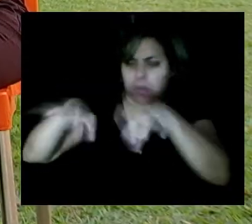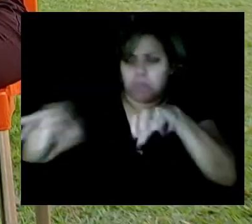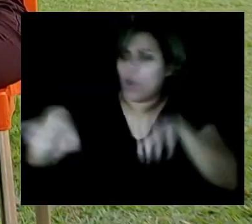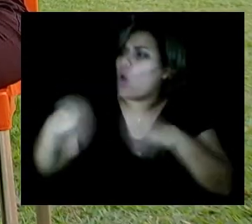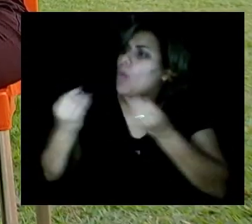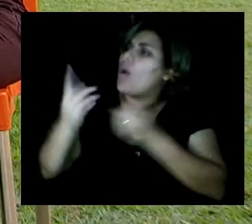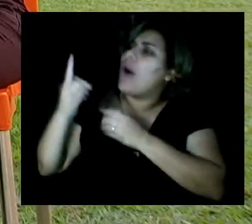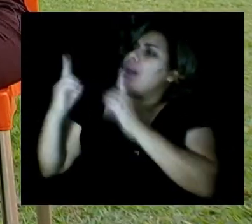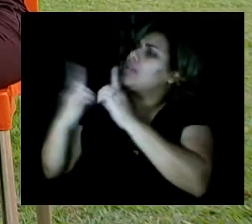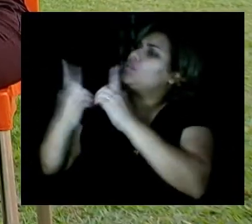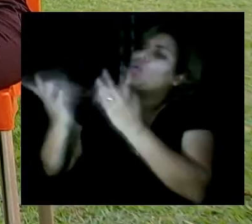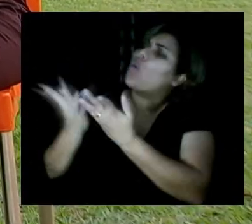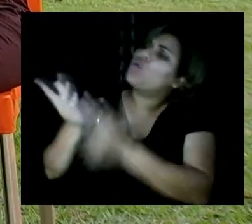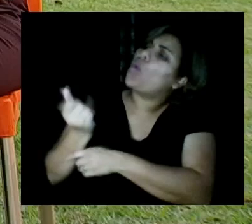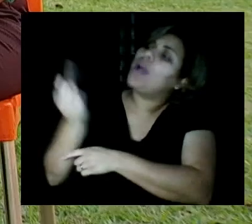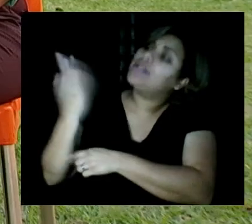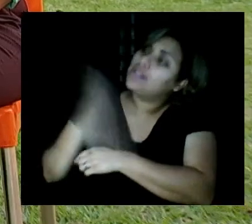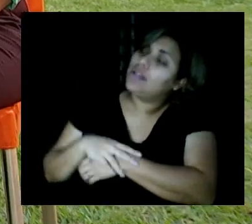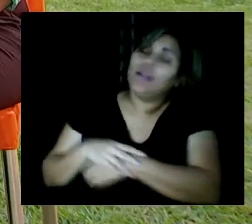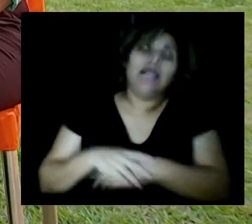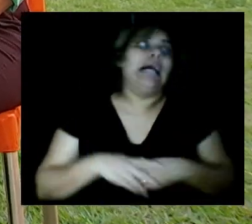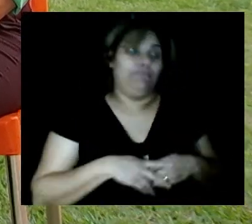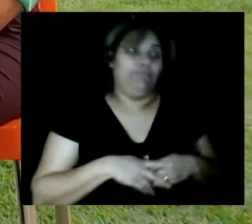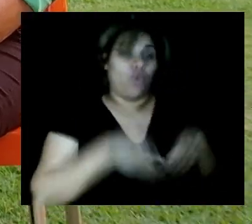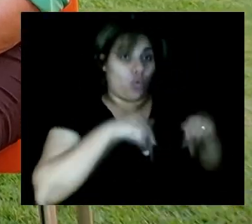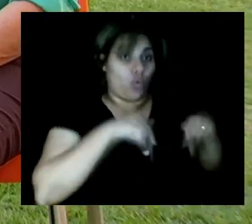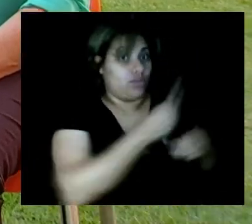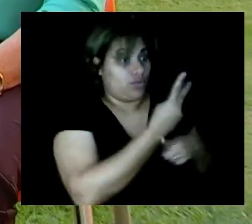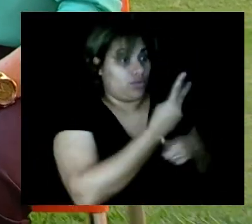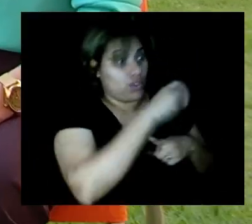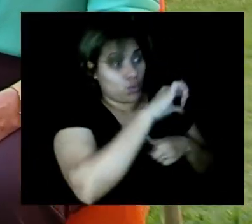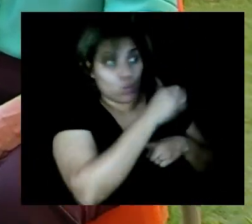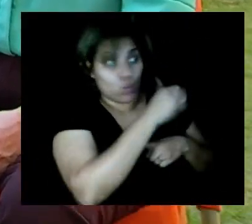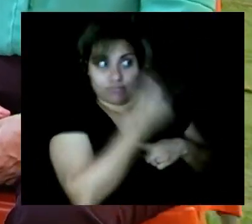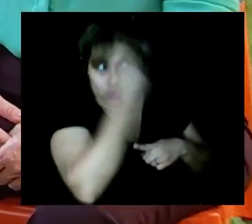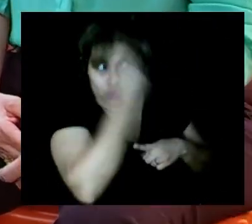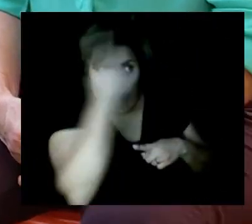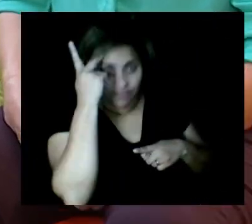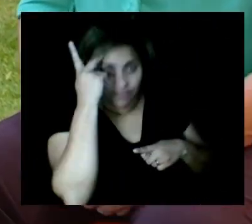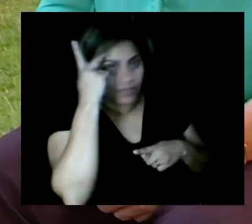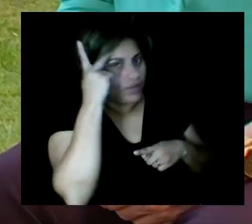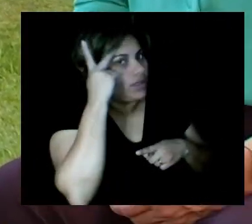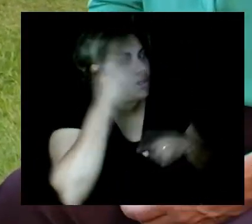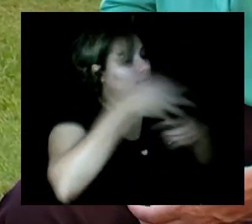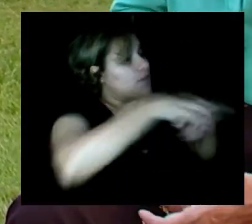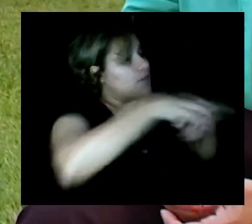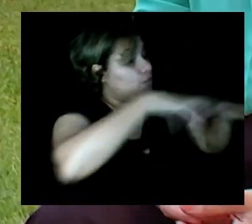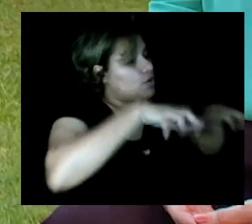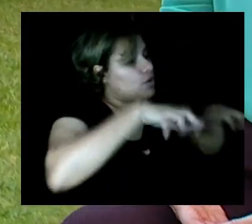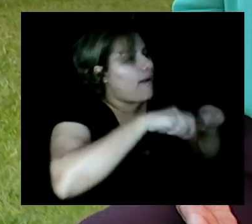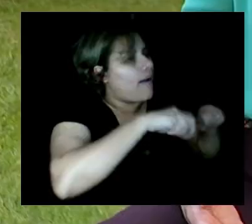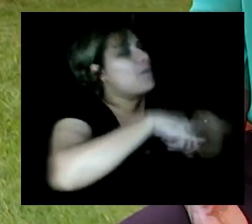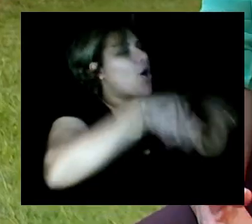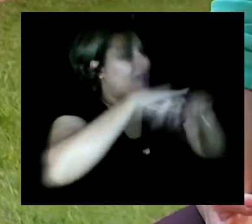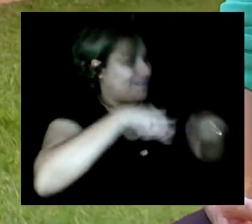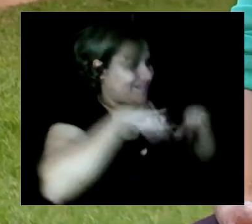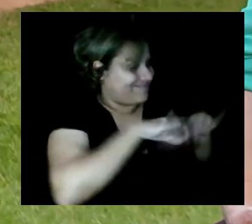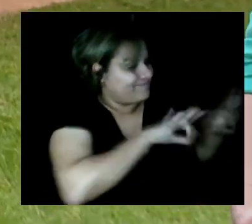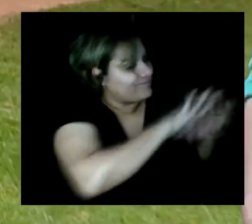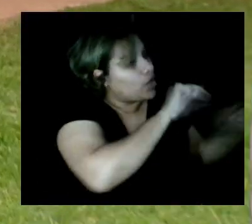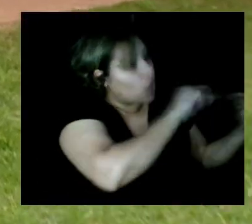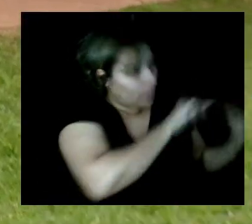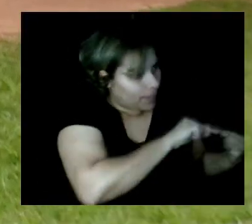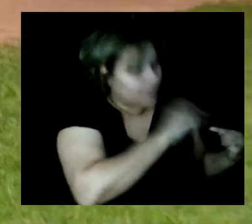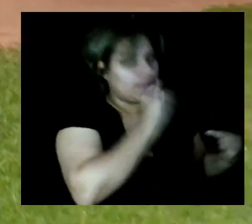Nós temos um total de 292 pessoas, então são divididas por programas. Então nós temos 174 que é atendida pela